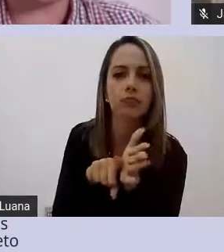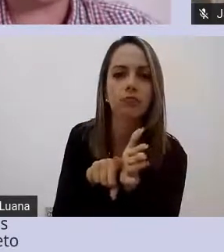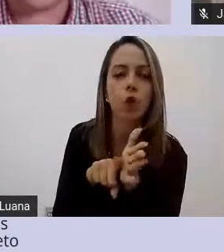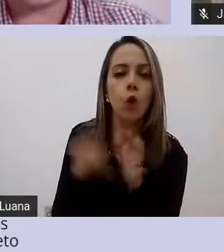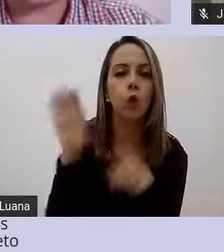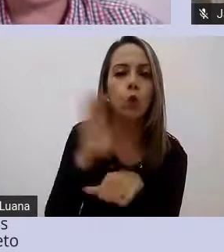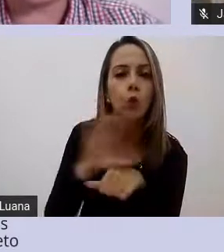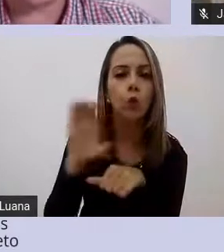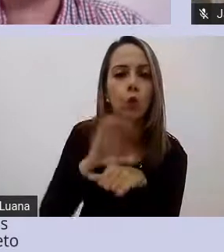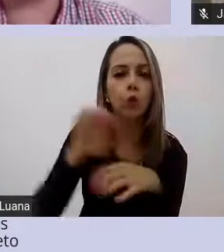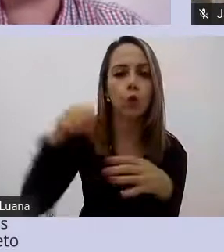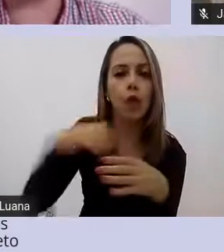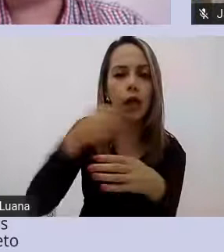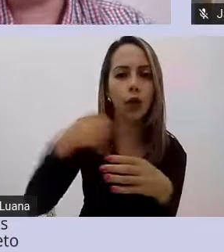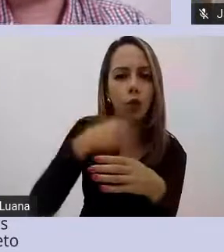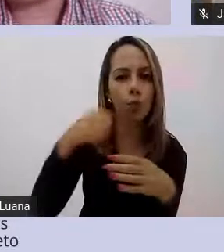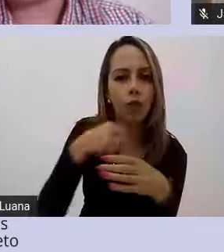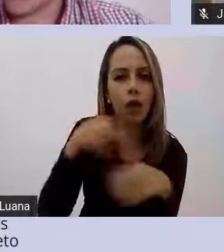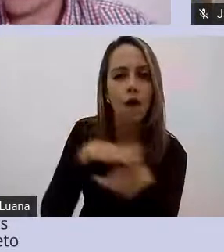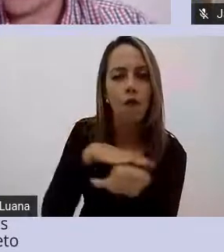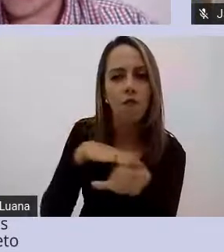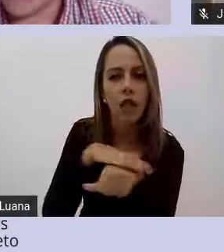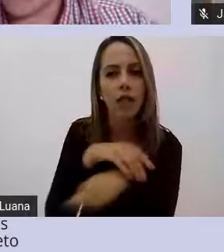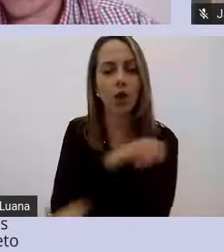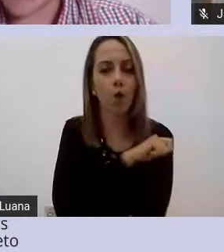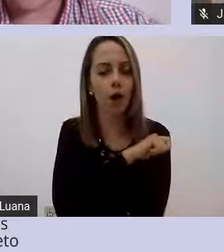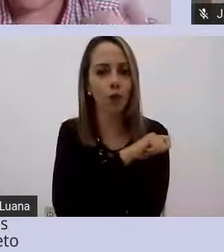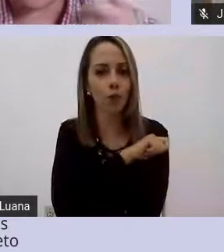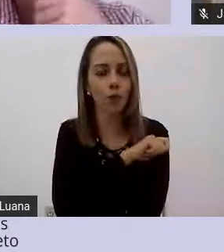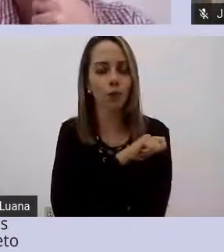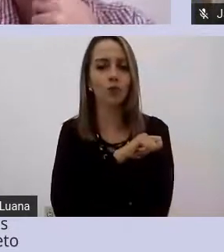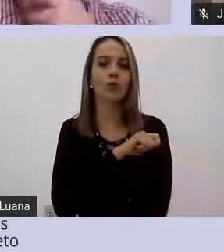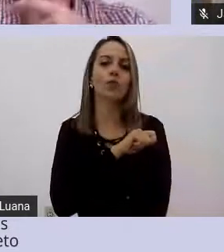gastronomia, conversa com os alunos sobre